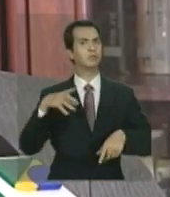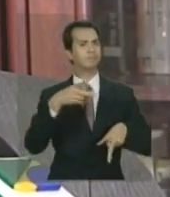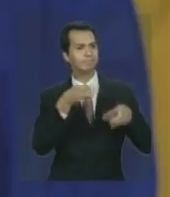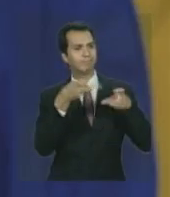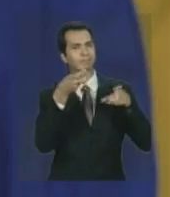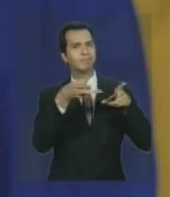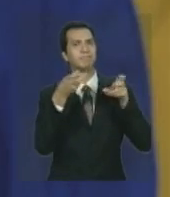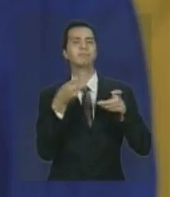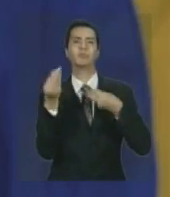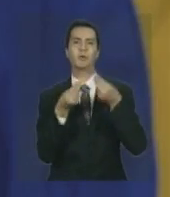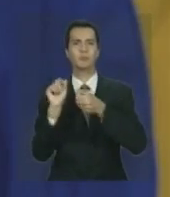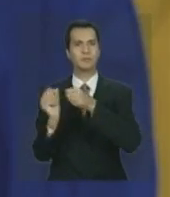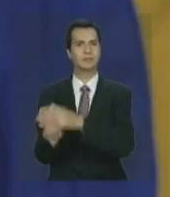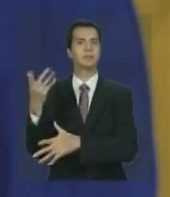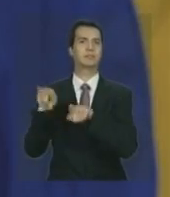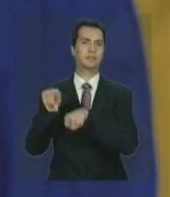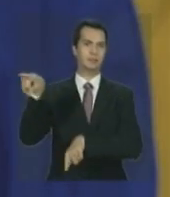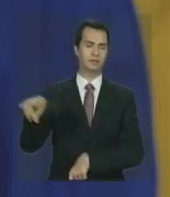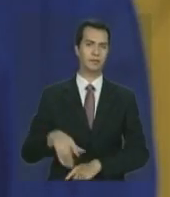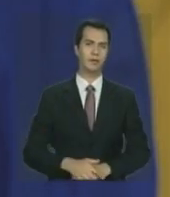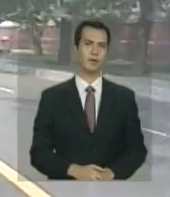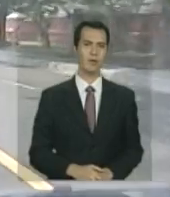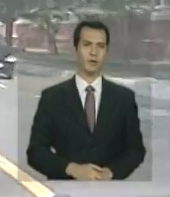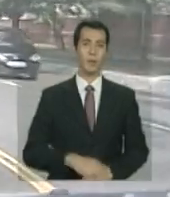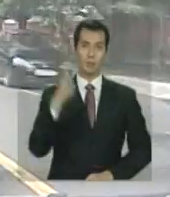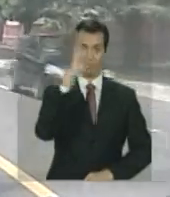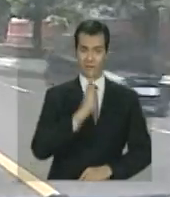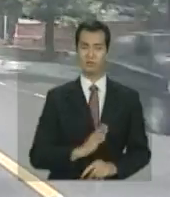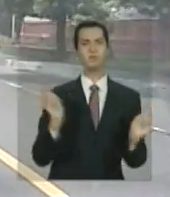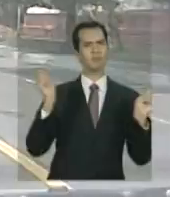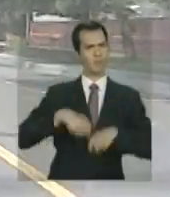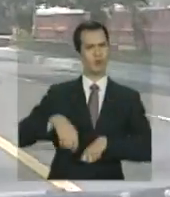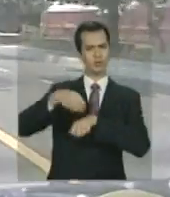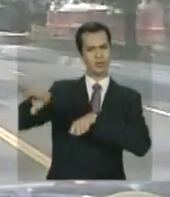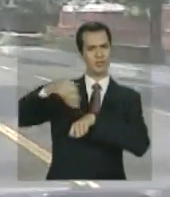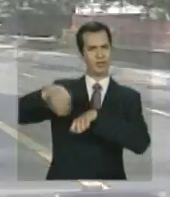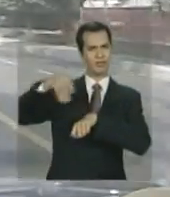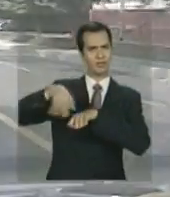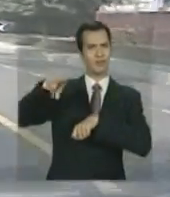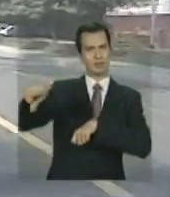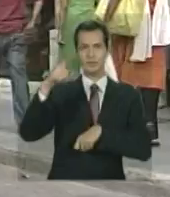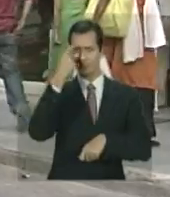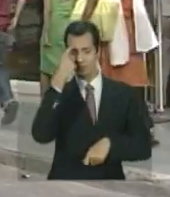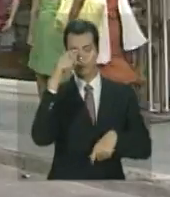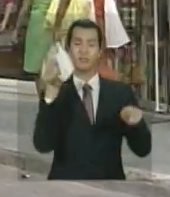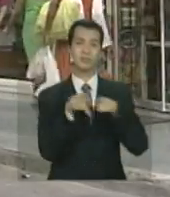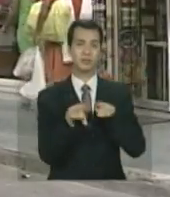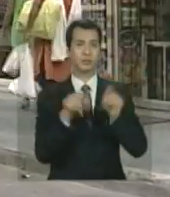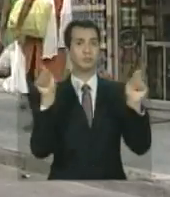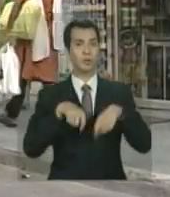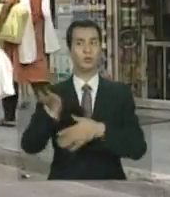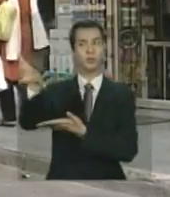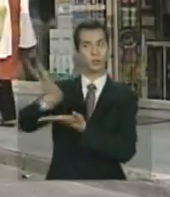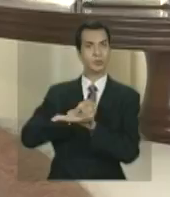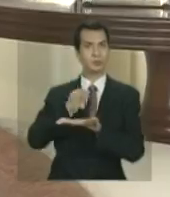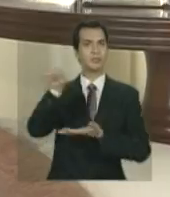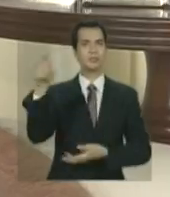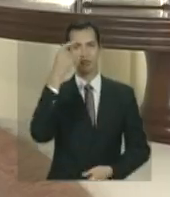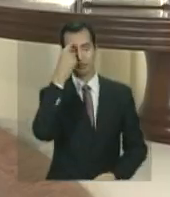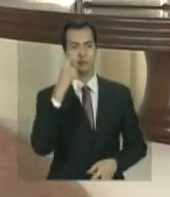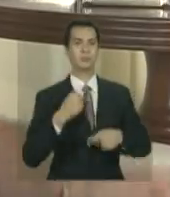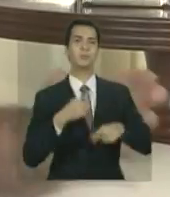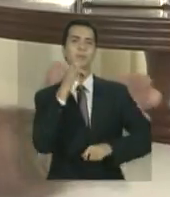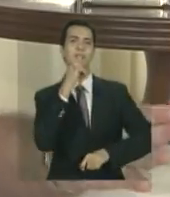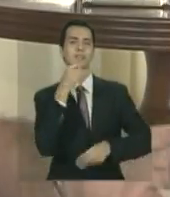isso, sobre isso. Se o Brasil tem a ensinar na área social, pode seguir o exemplo dos indianos no outro setor, o da produção científica.